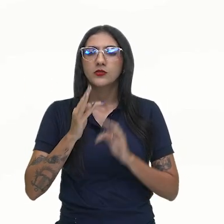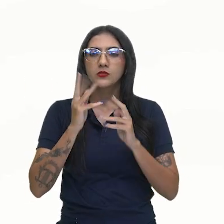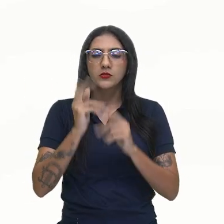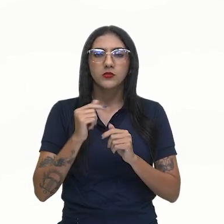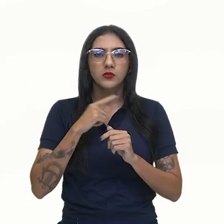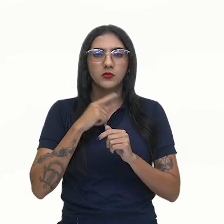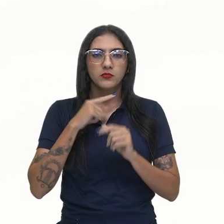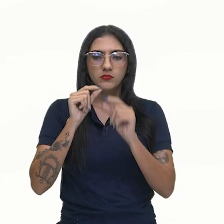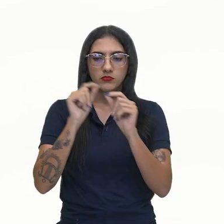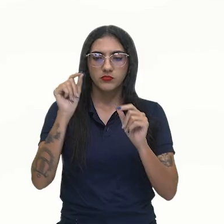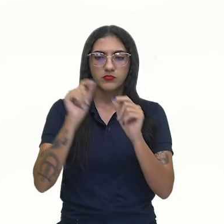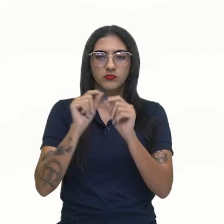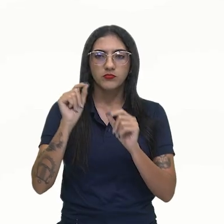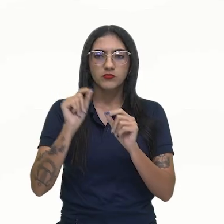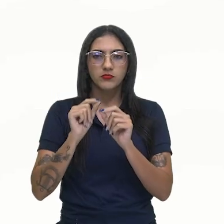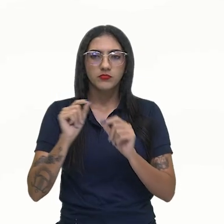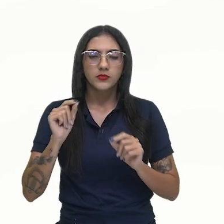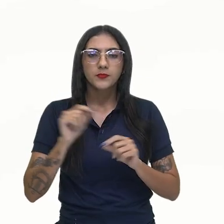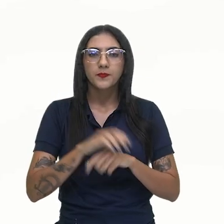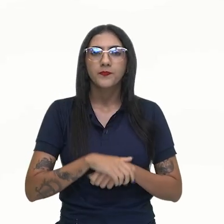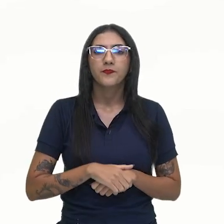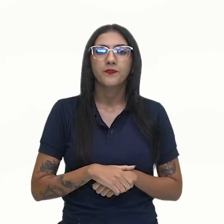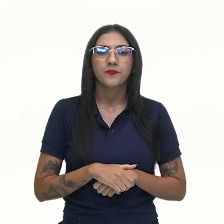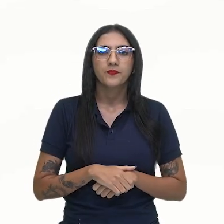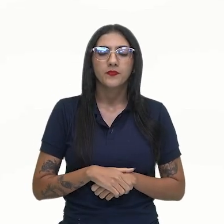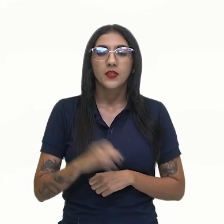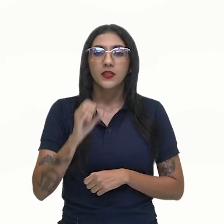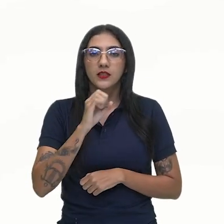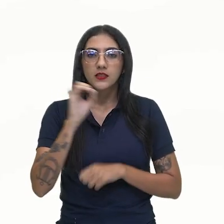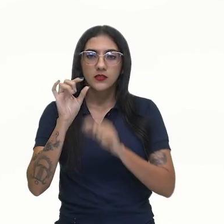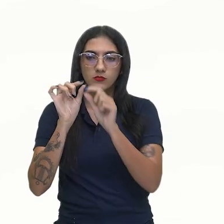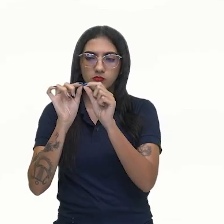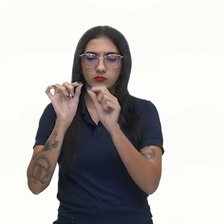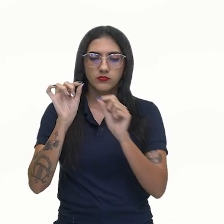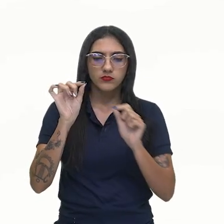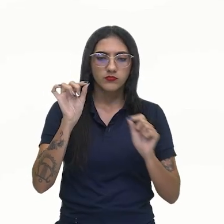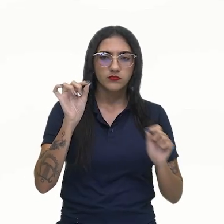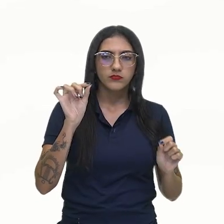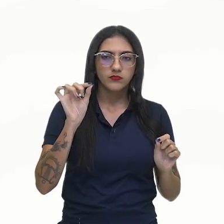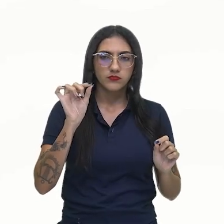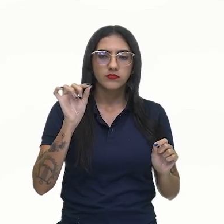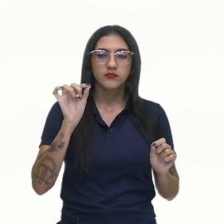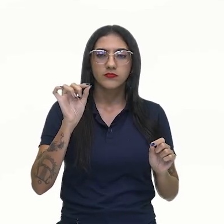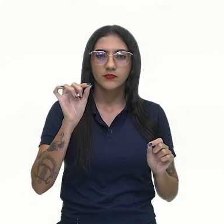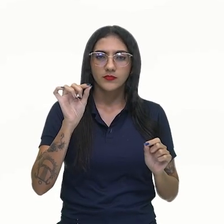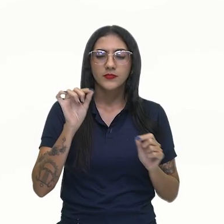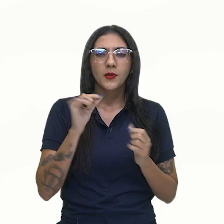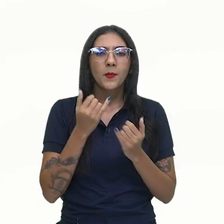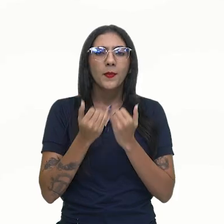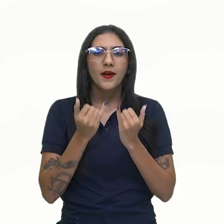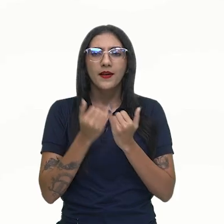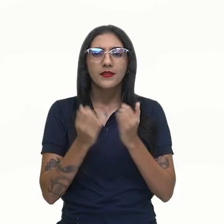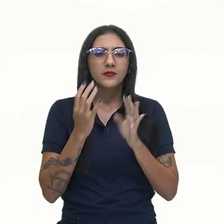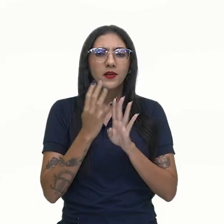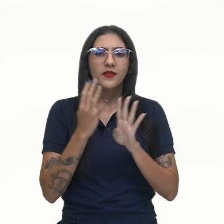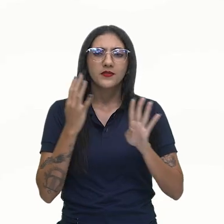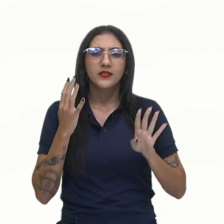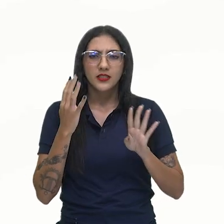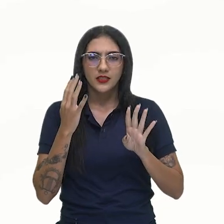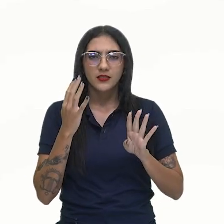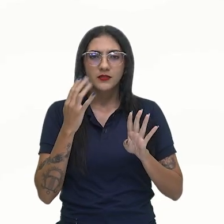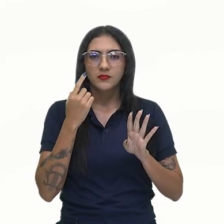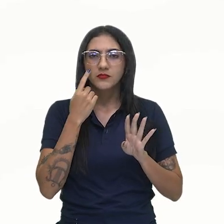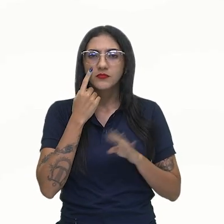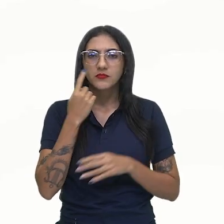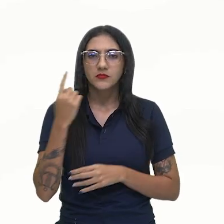na diagonal. Quando termina uma diagonal, vai lá para o final, é como se fosse uma fila na diagonal. Terminou